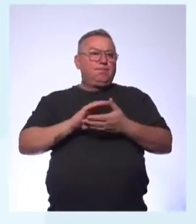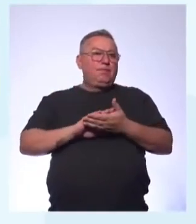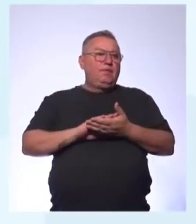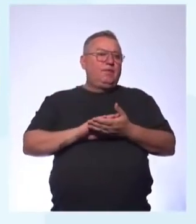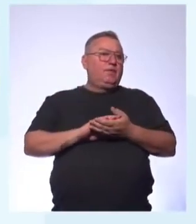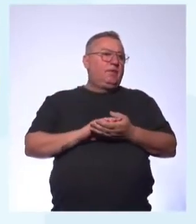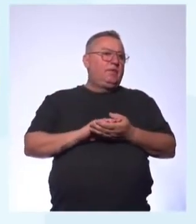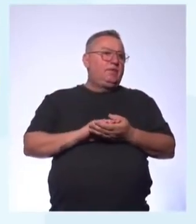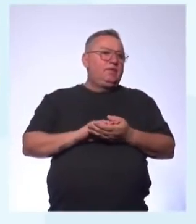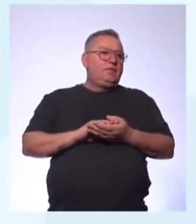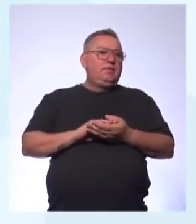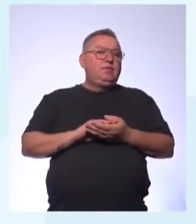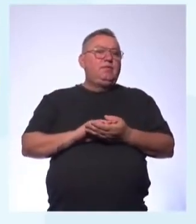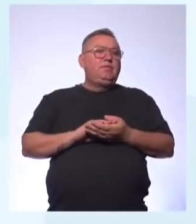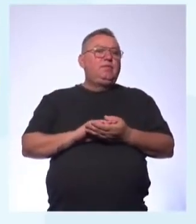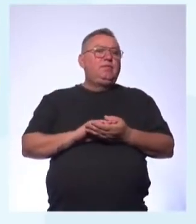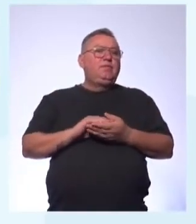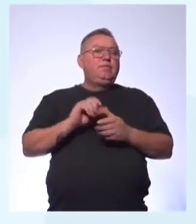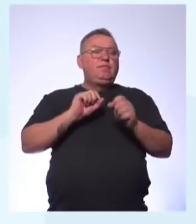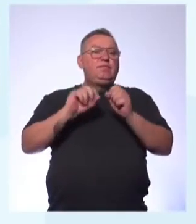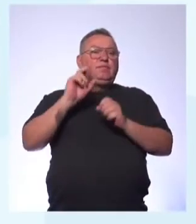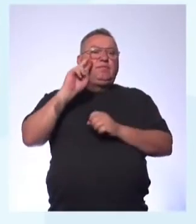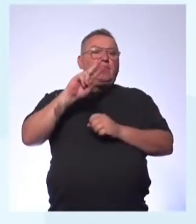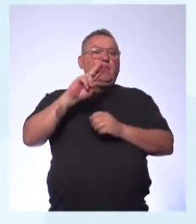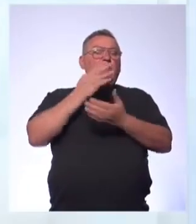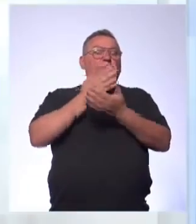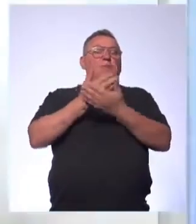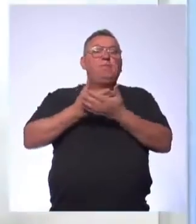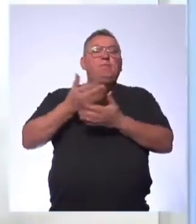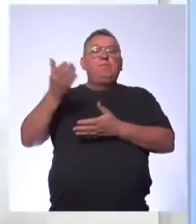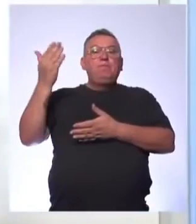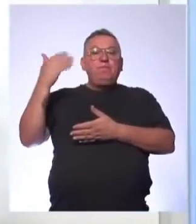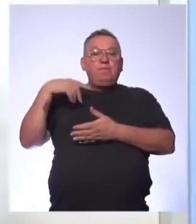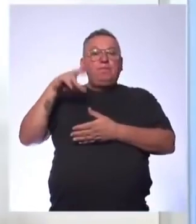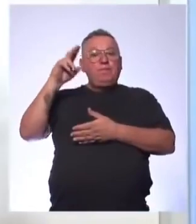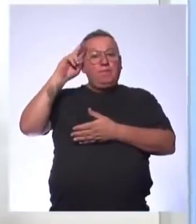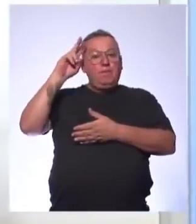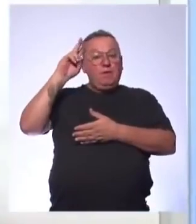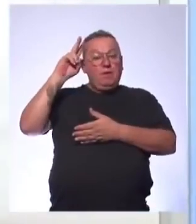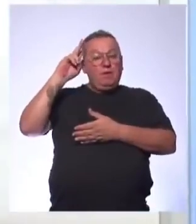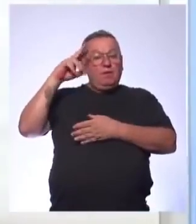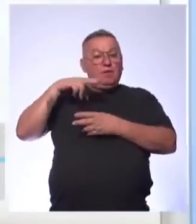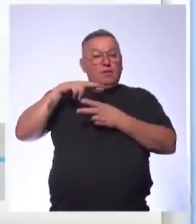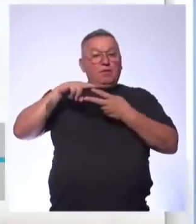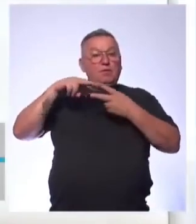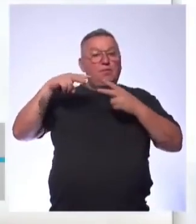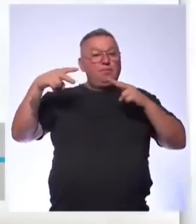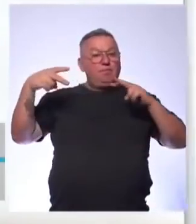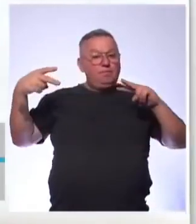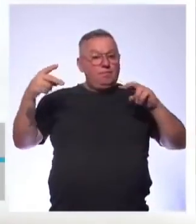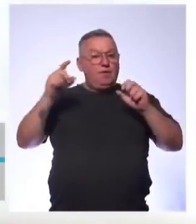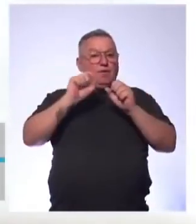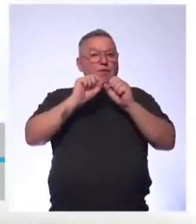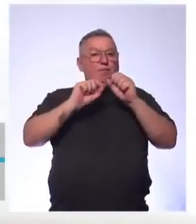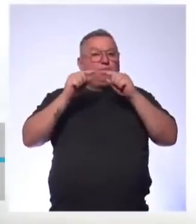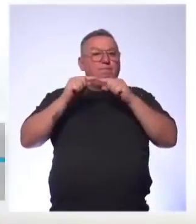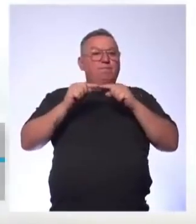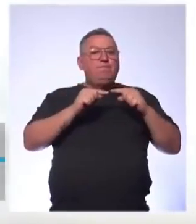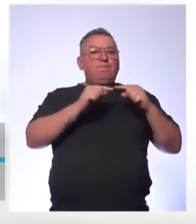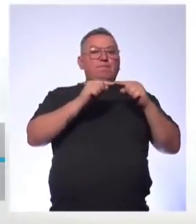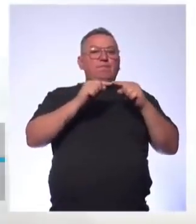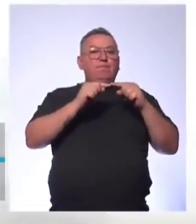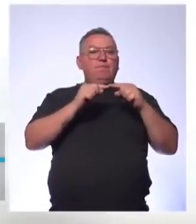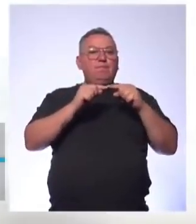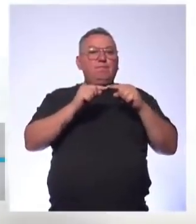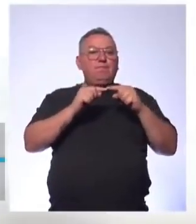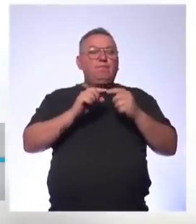strip. Generic Inheritance nós já vimos na outra aula, que é herança genética. Então, era só você fazer uma associação, tá? O título